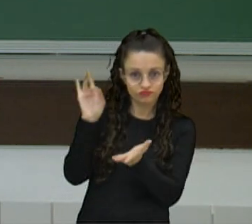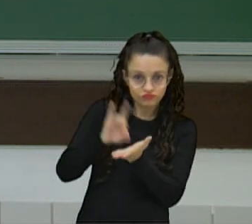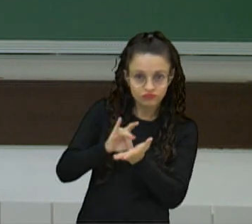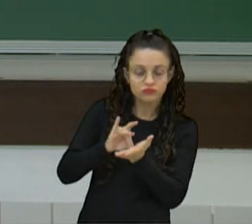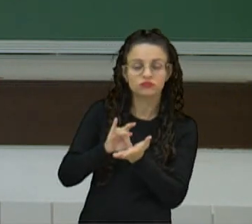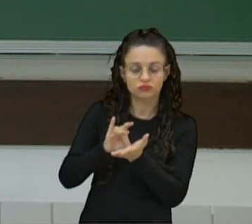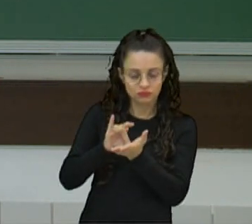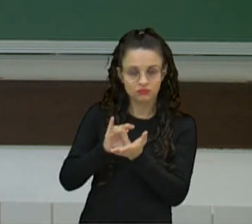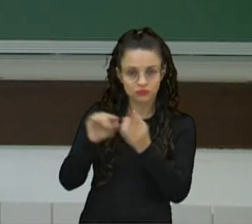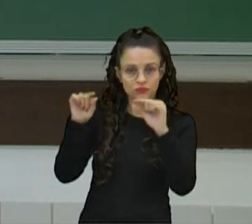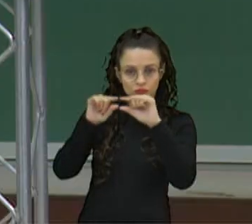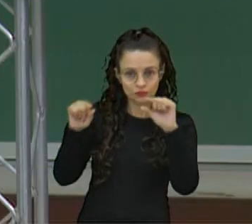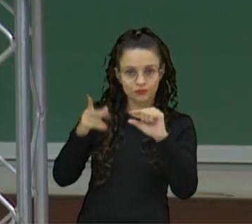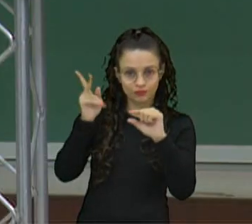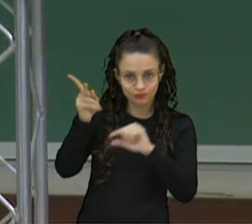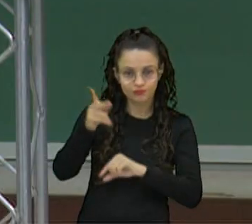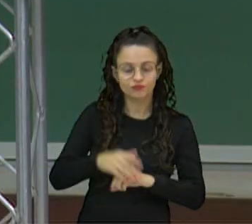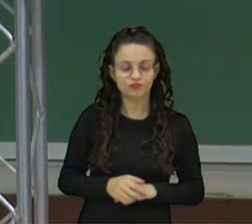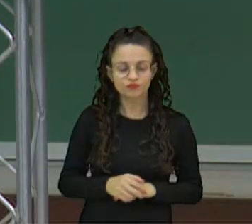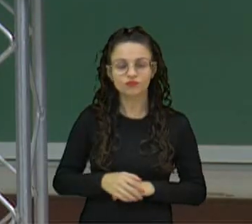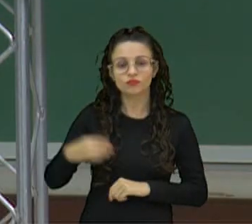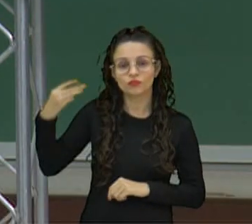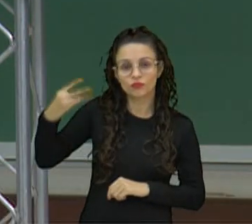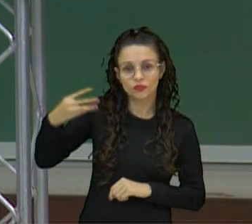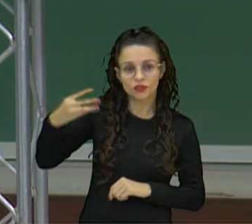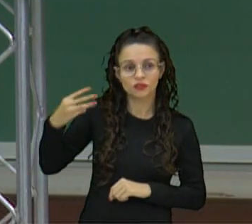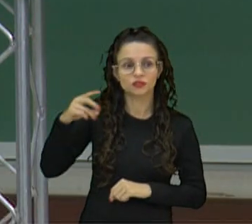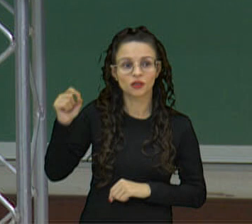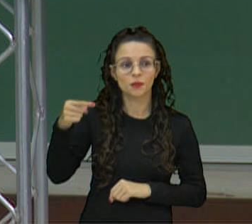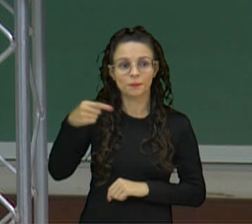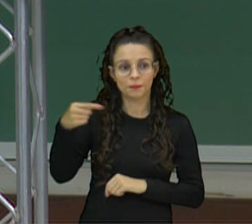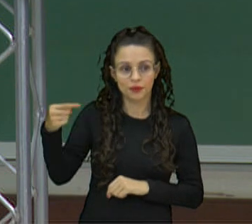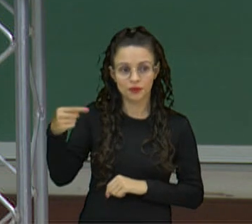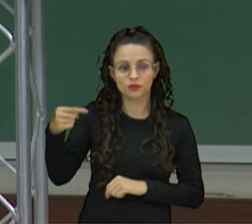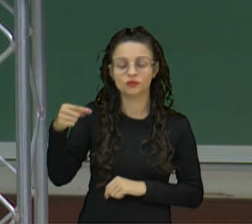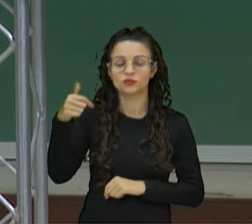lá, essa equação foi mantida. E a terceira vai ficar menos